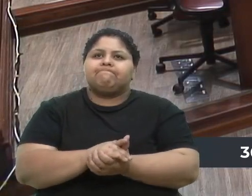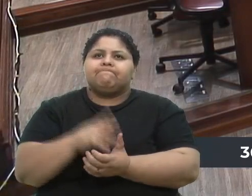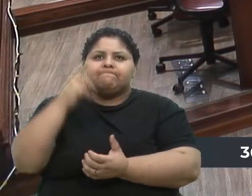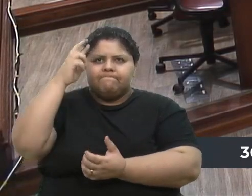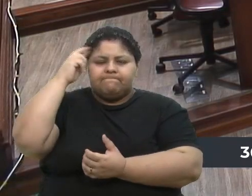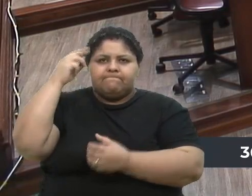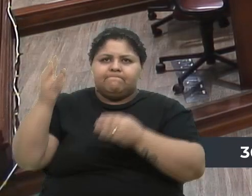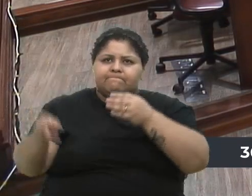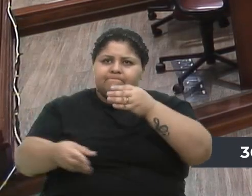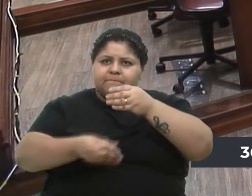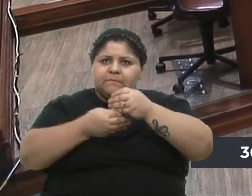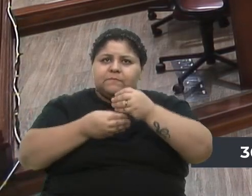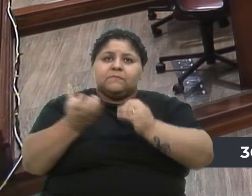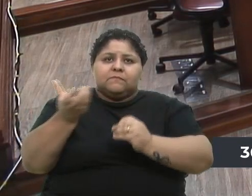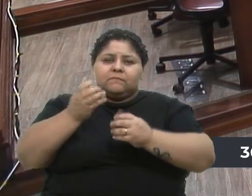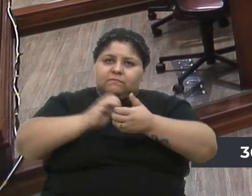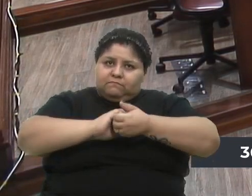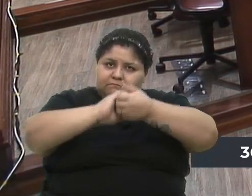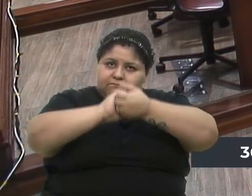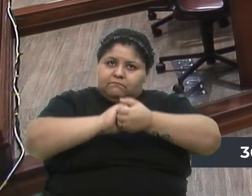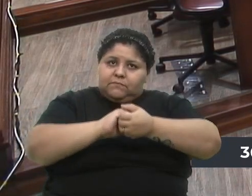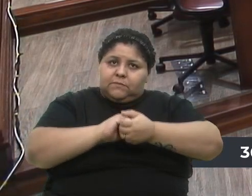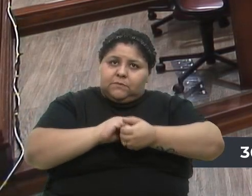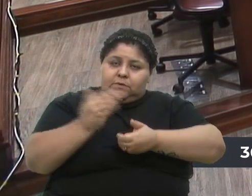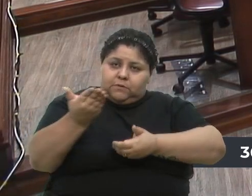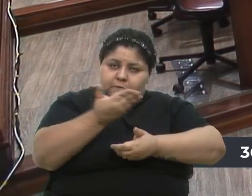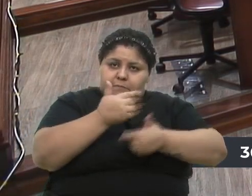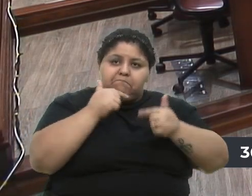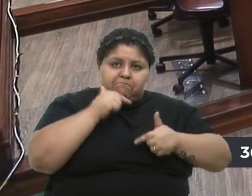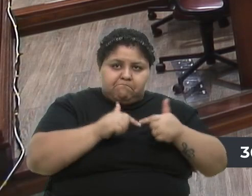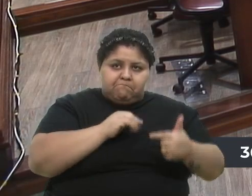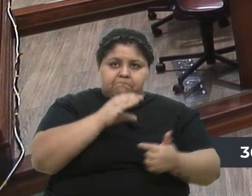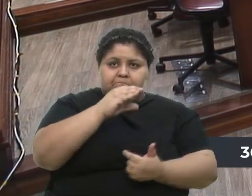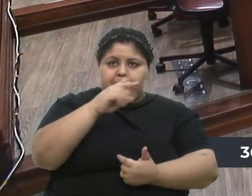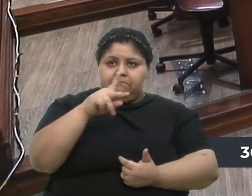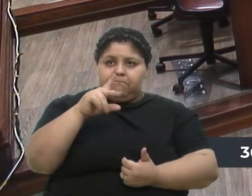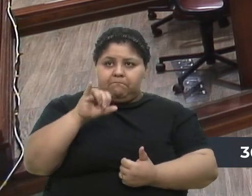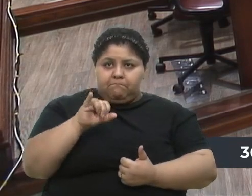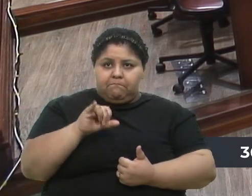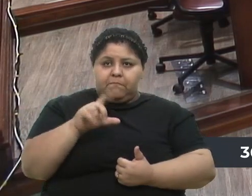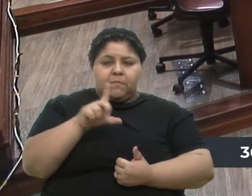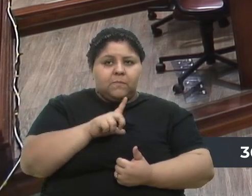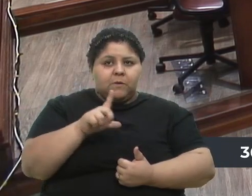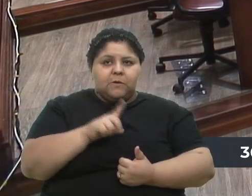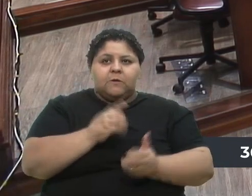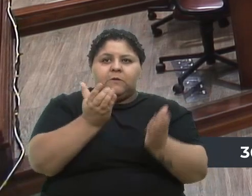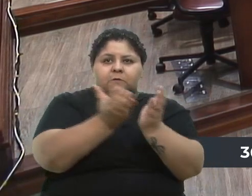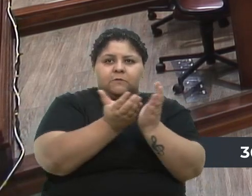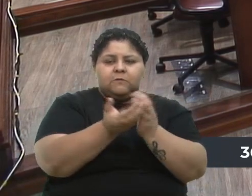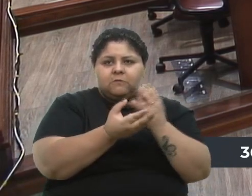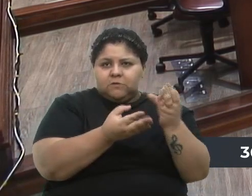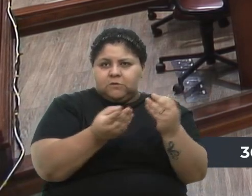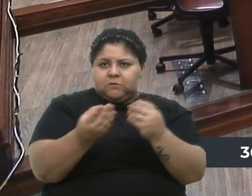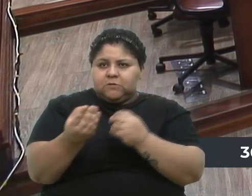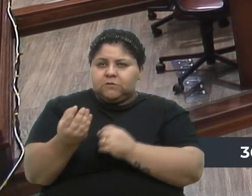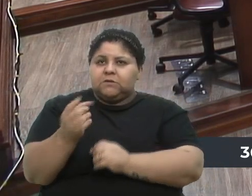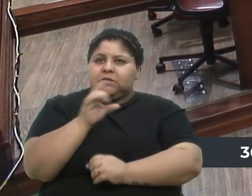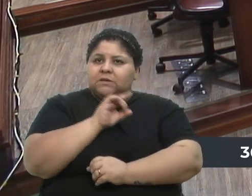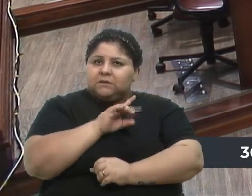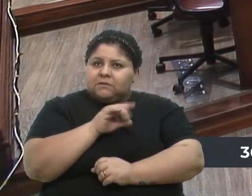lhe cumprimentar o senhor pela sua atuação na CPI. O senhor tem estudado bastante cada documento que